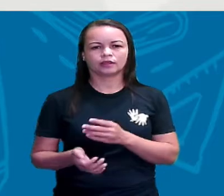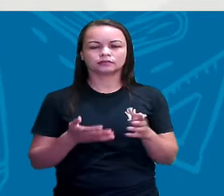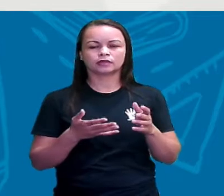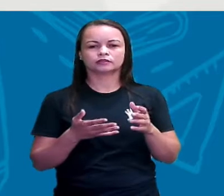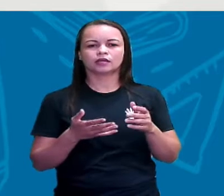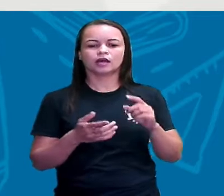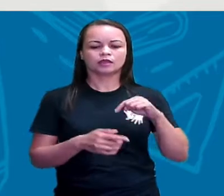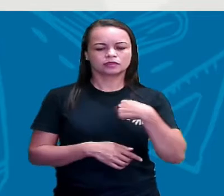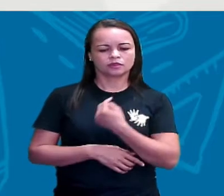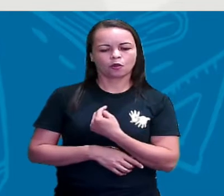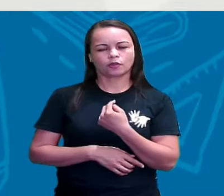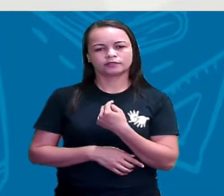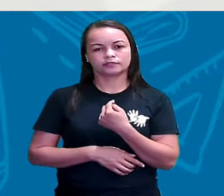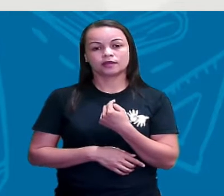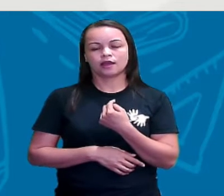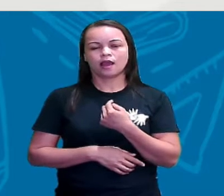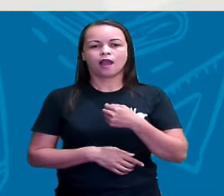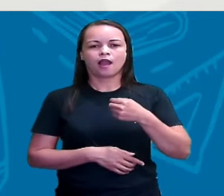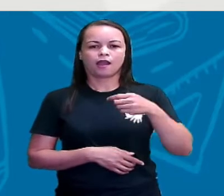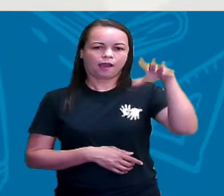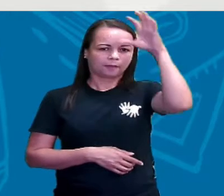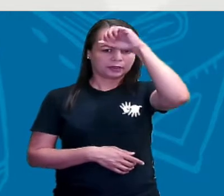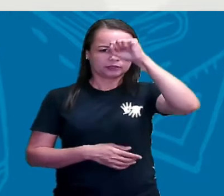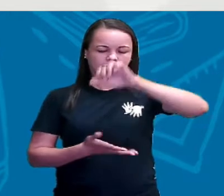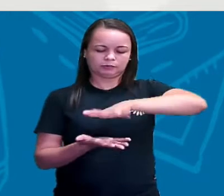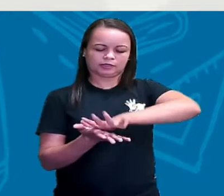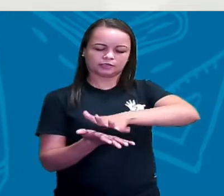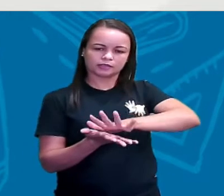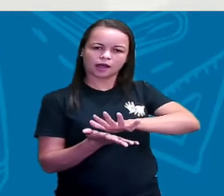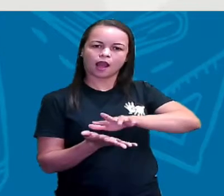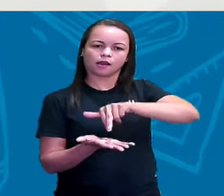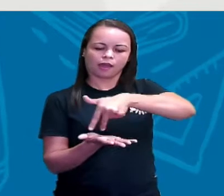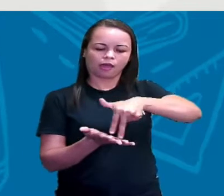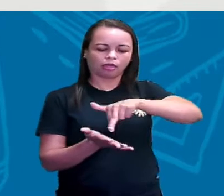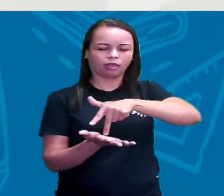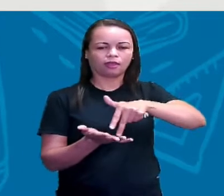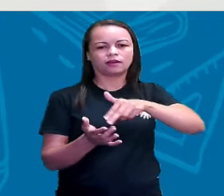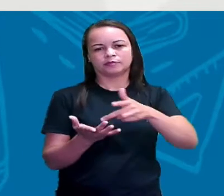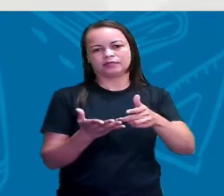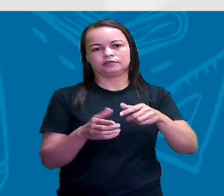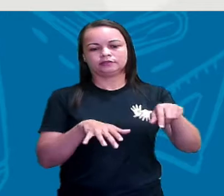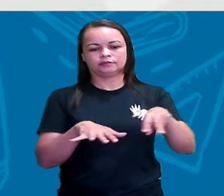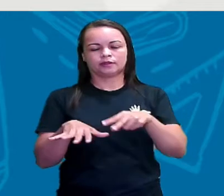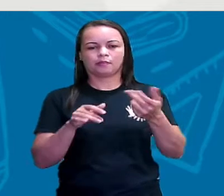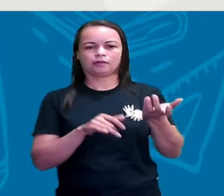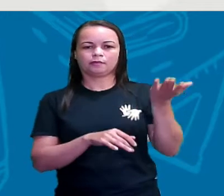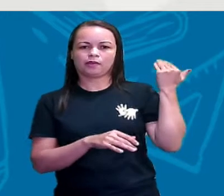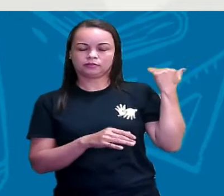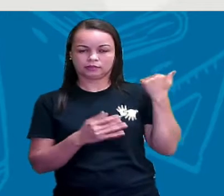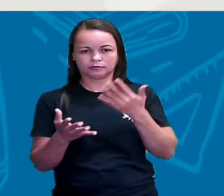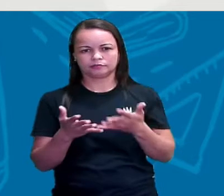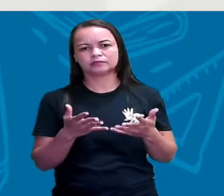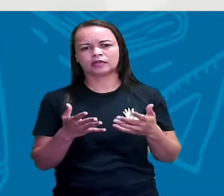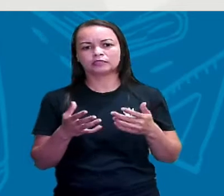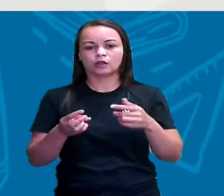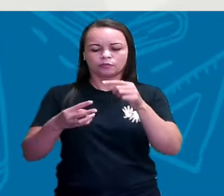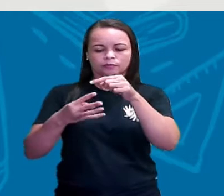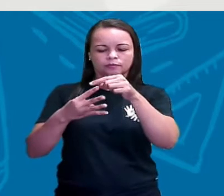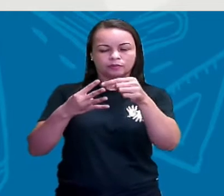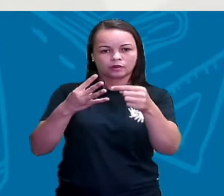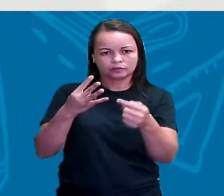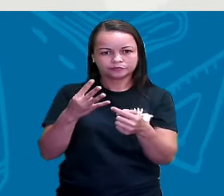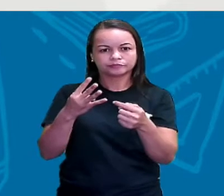Nós aprendemos a dançar samba semana passada. Então, ó, dá uma olhadinha aqui. Last year, last week, last